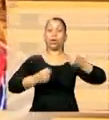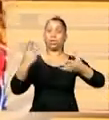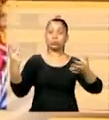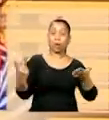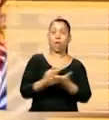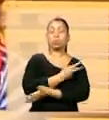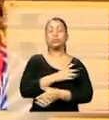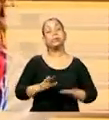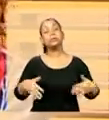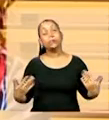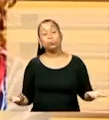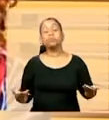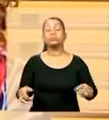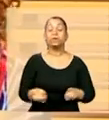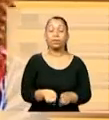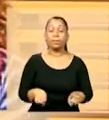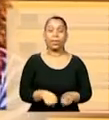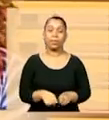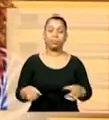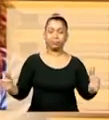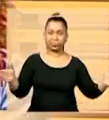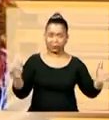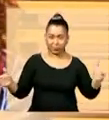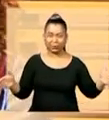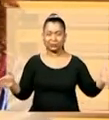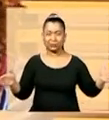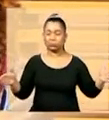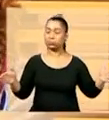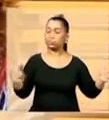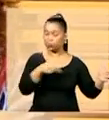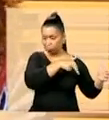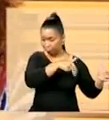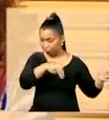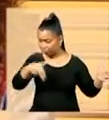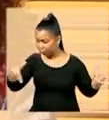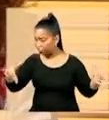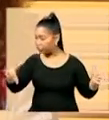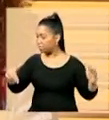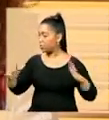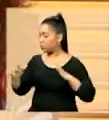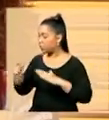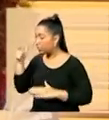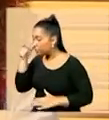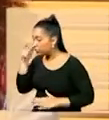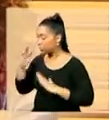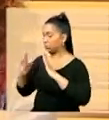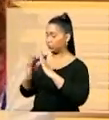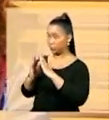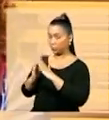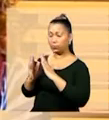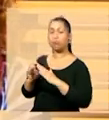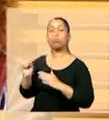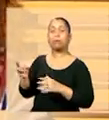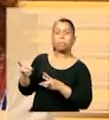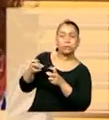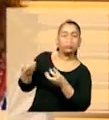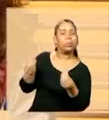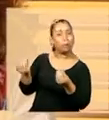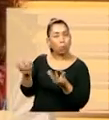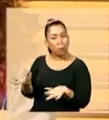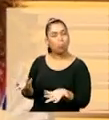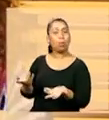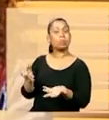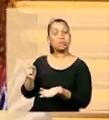Então, no caso dos acidentes de trajeto e dos típicos que ocorrem no trânsito, nós fazemos a visita domiciliar a esse trabalhador para ver